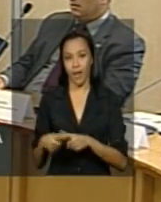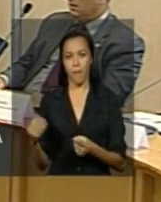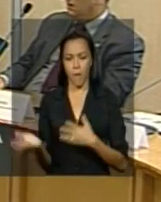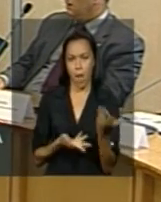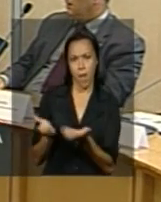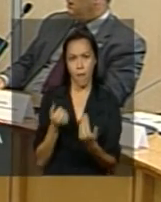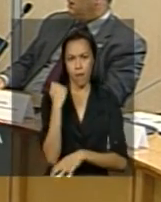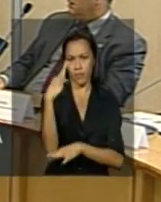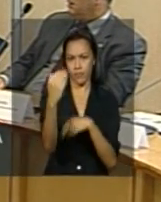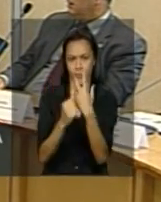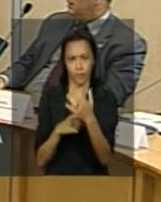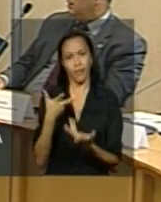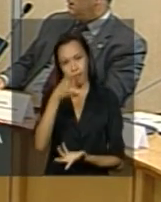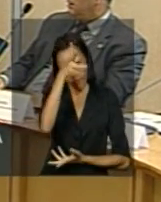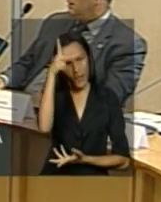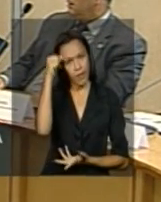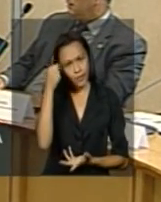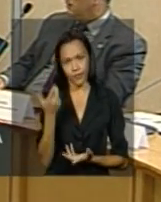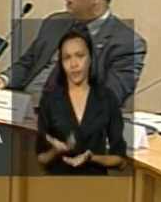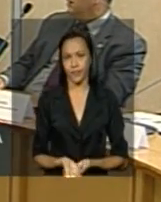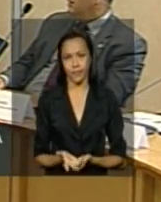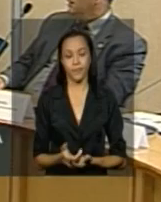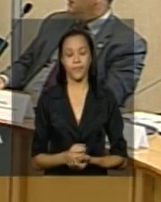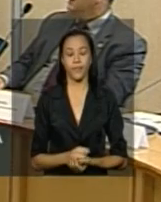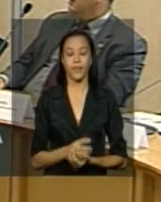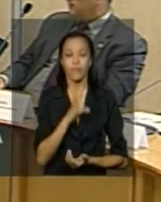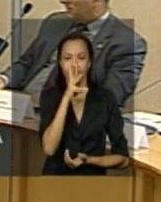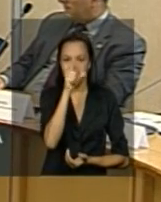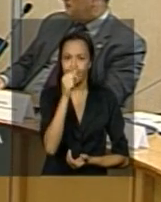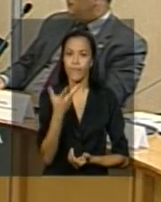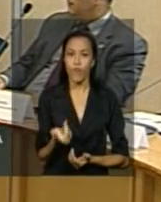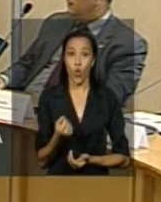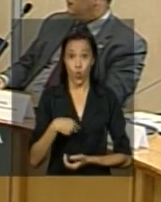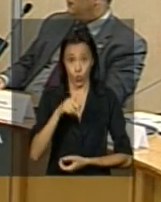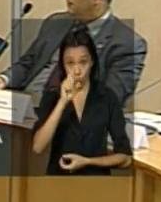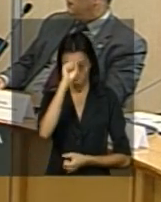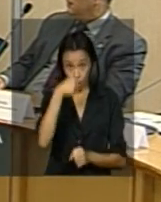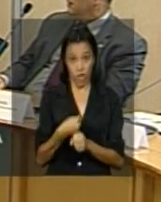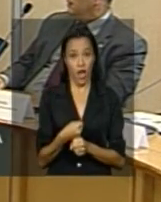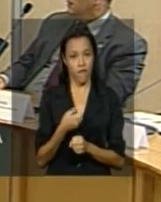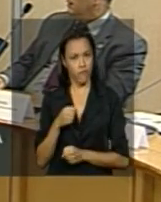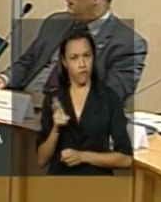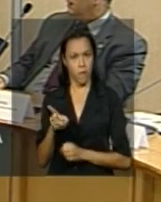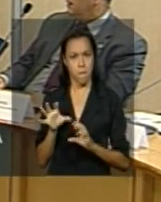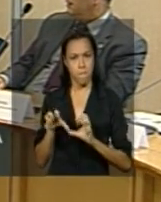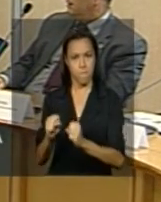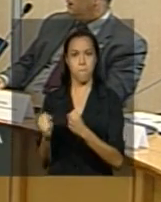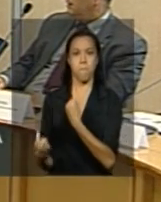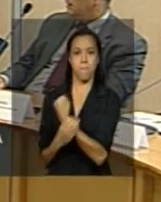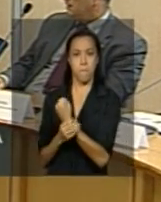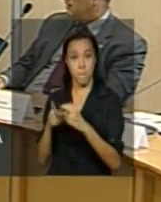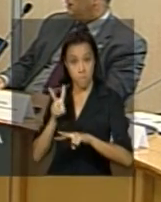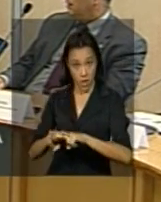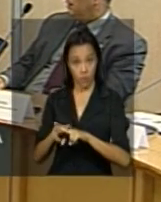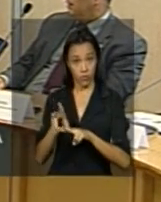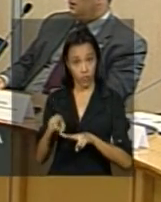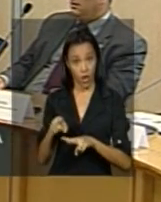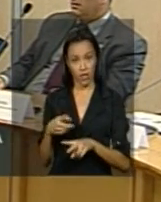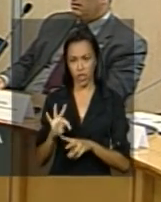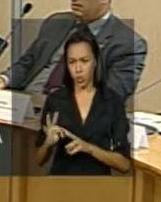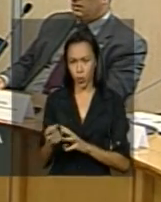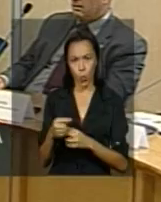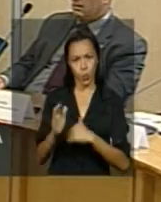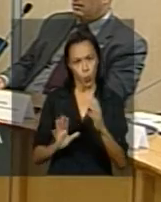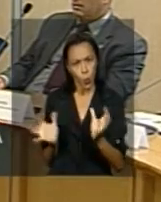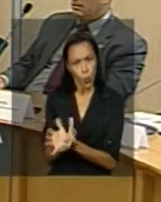legal na Amazônia tá então nós chegamos a prender foi o chefe da fiscalização de i bama lá foi preso tá com todo um esquema montado e